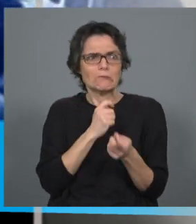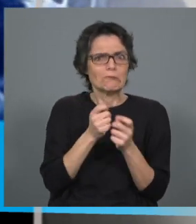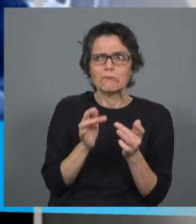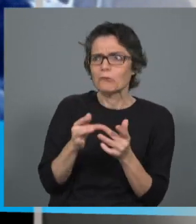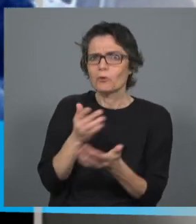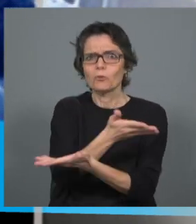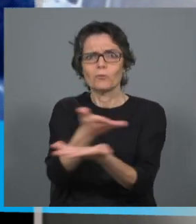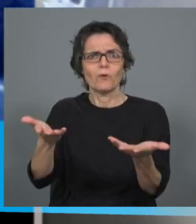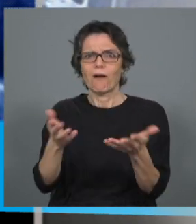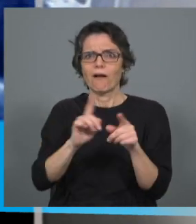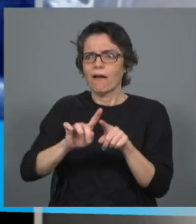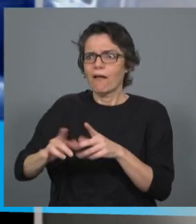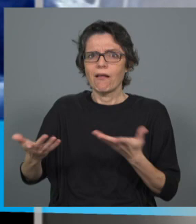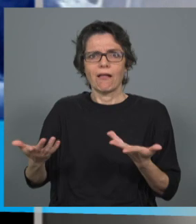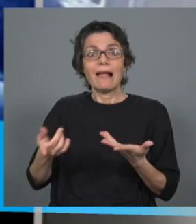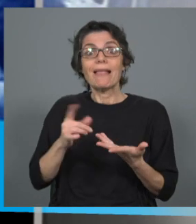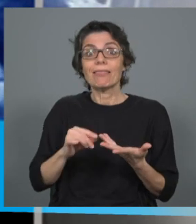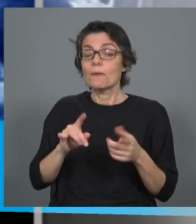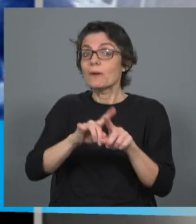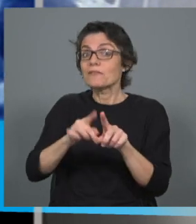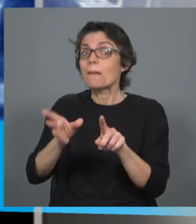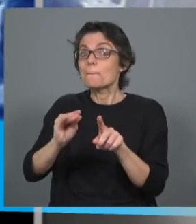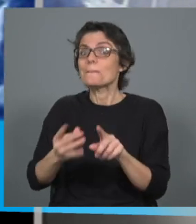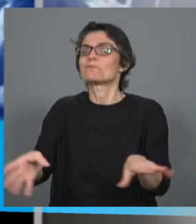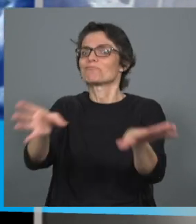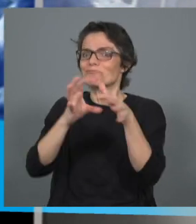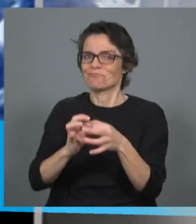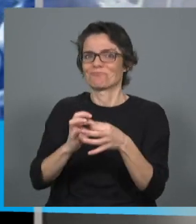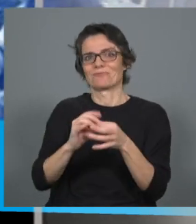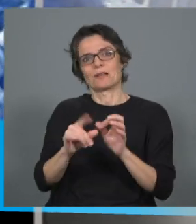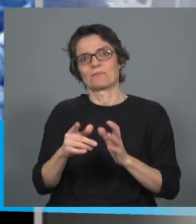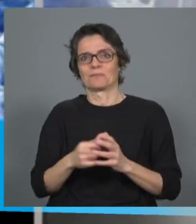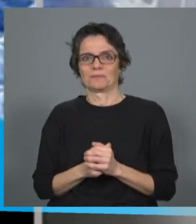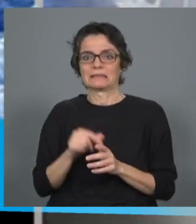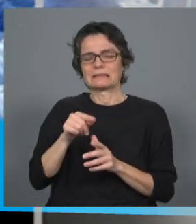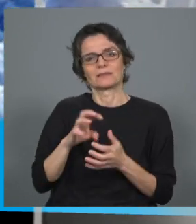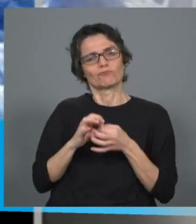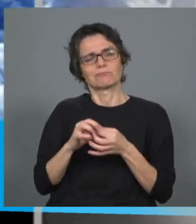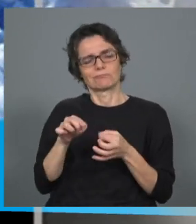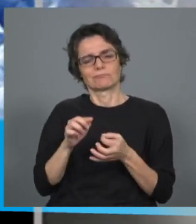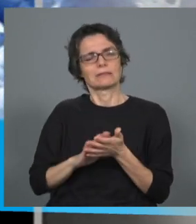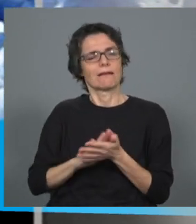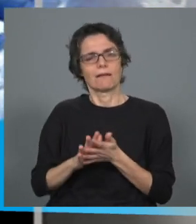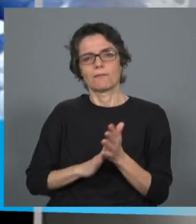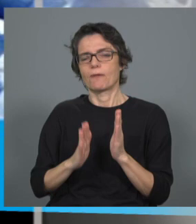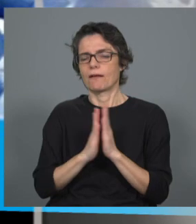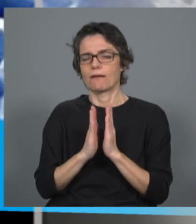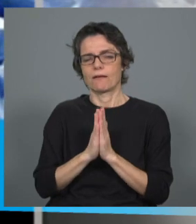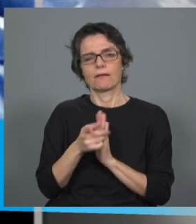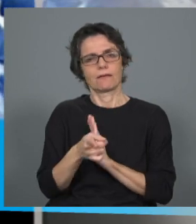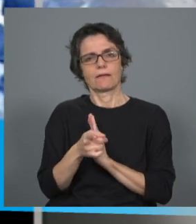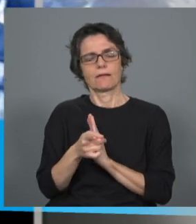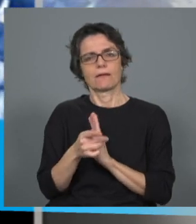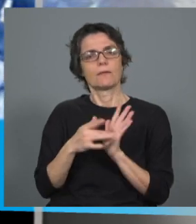tanta diversidade e unidade. E é isso que faz a Igreja, esta diversidade de vocações e unidade, porque seguimos todos o mesmo Cristo